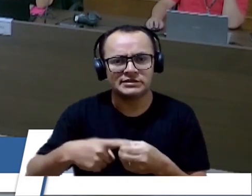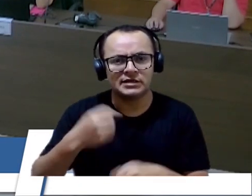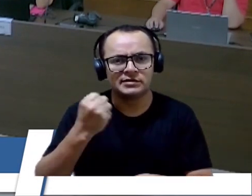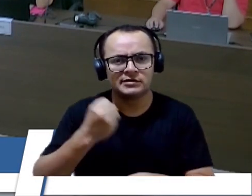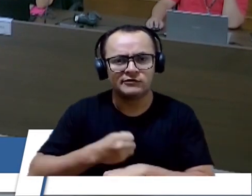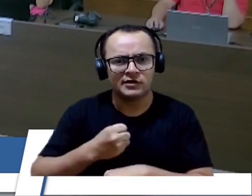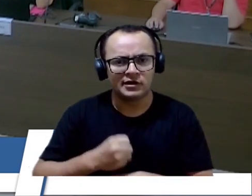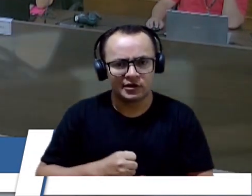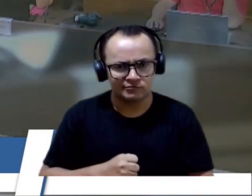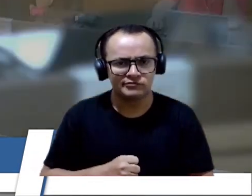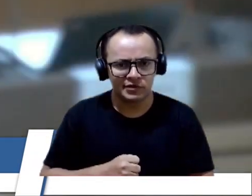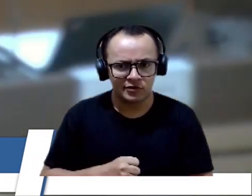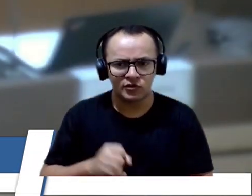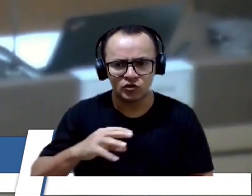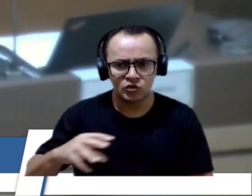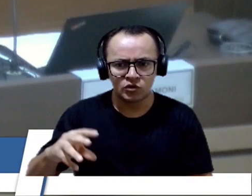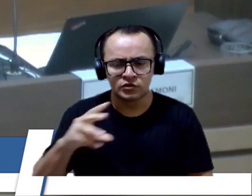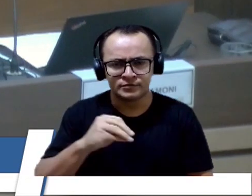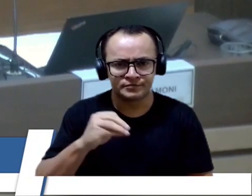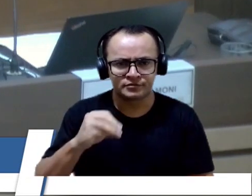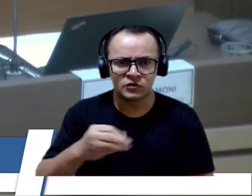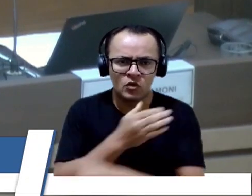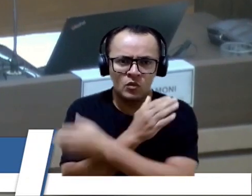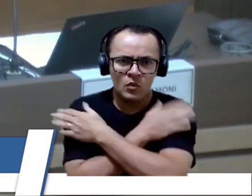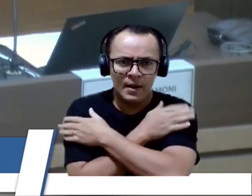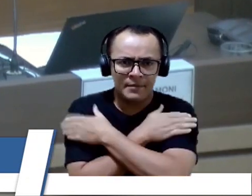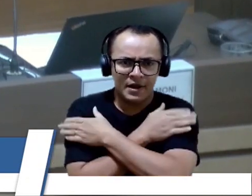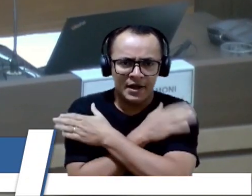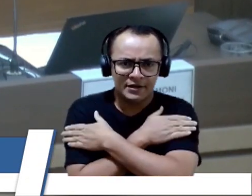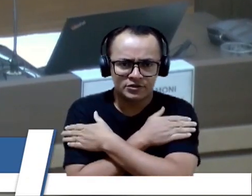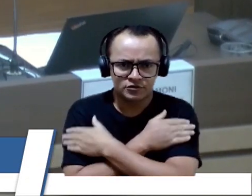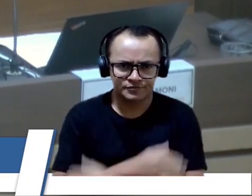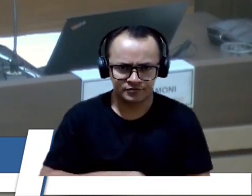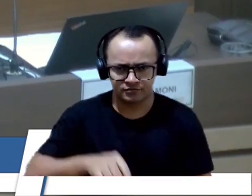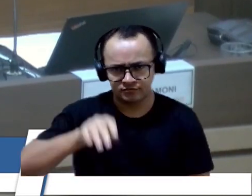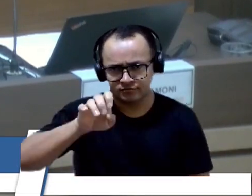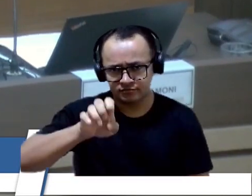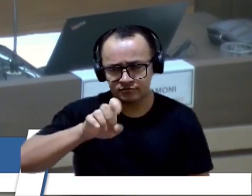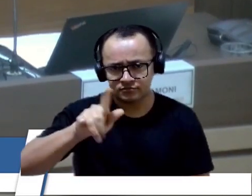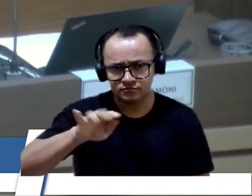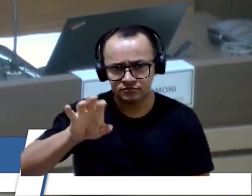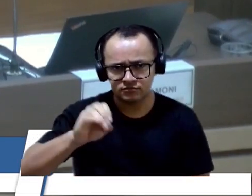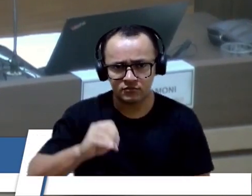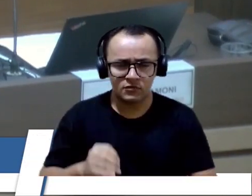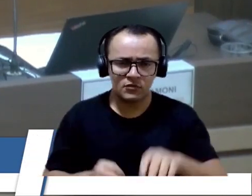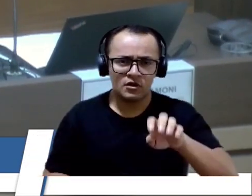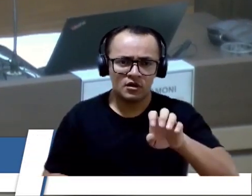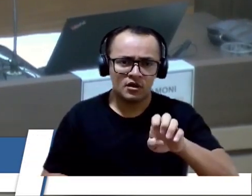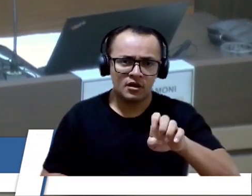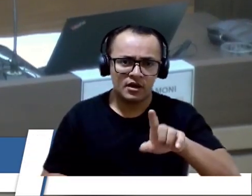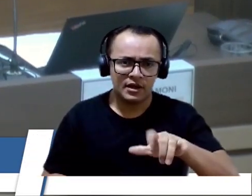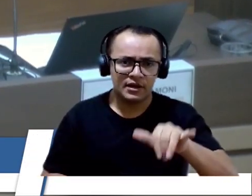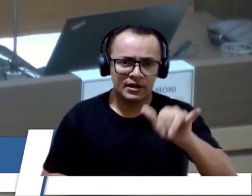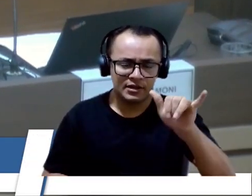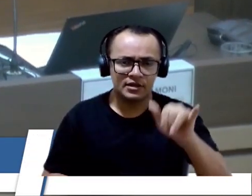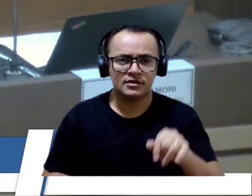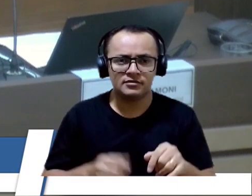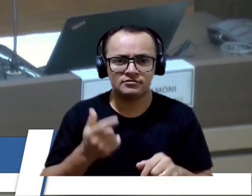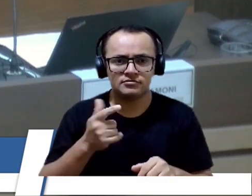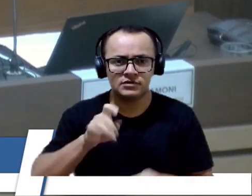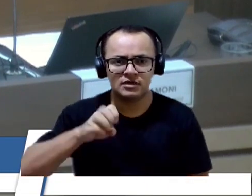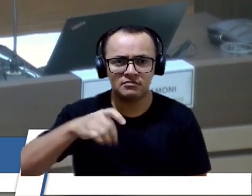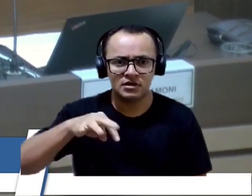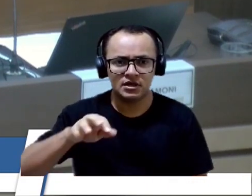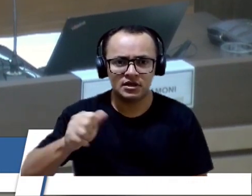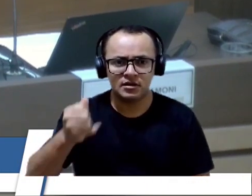sociais. Queria mandar um abraço ao Ezio, ao Ébio, ao Eli, à Beth e à Emília, por qual eu trabalhei por muitos anos. Parabéns pelo